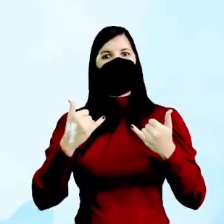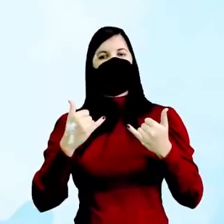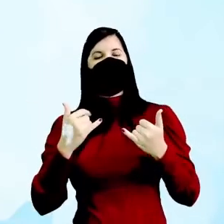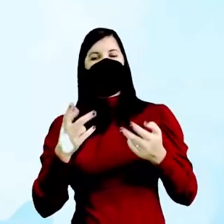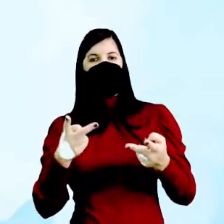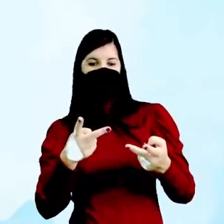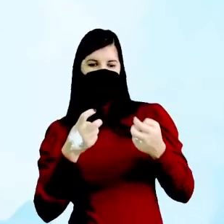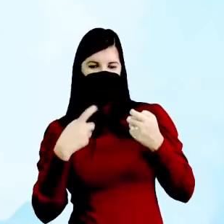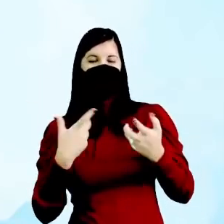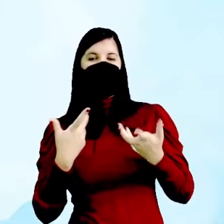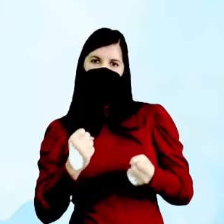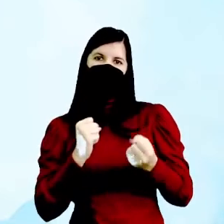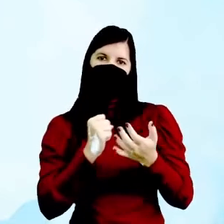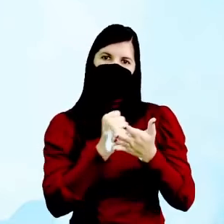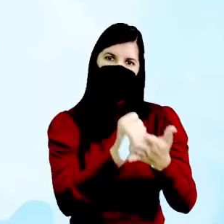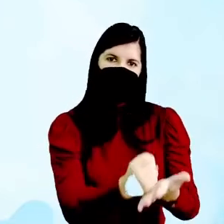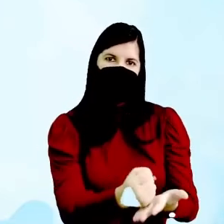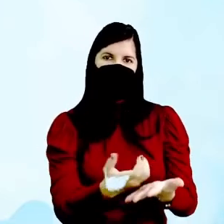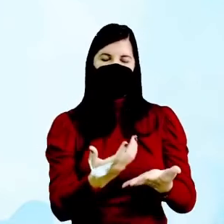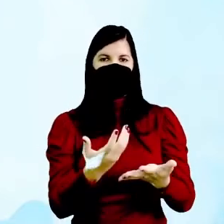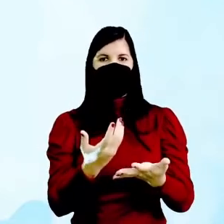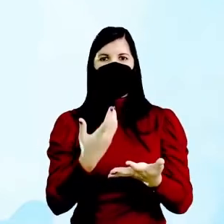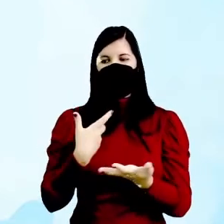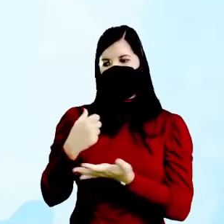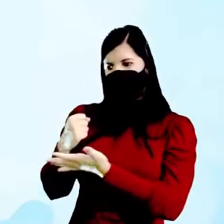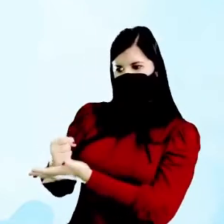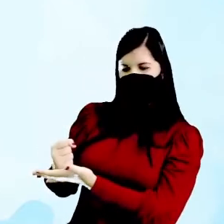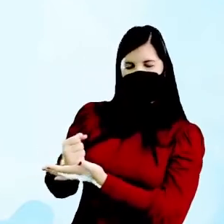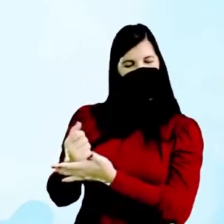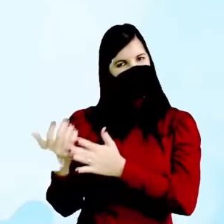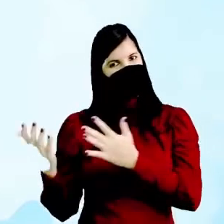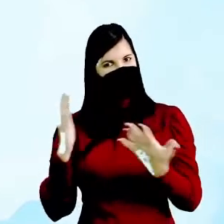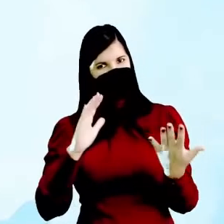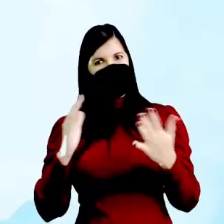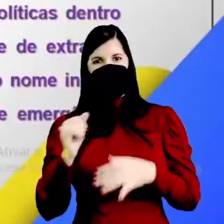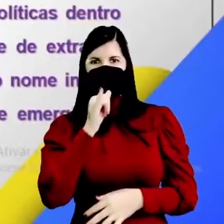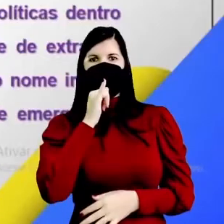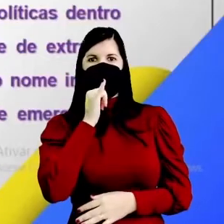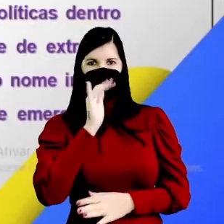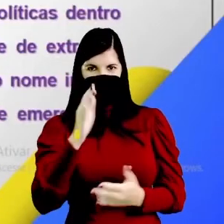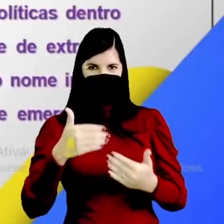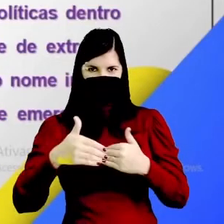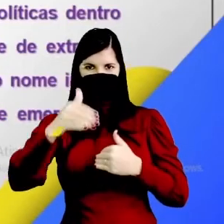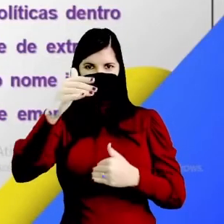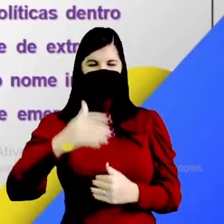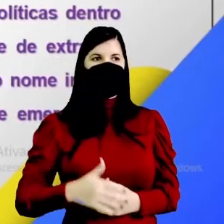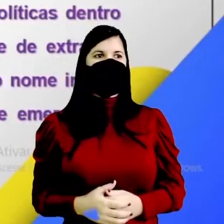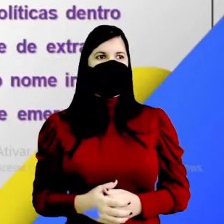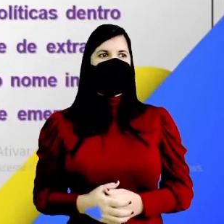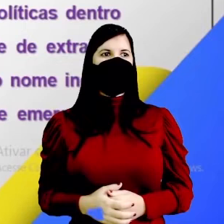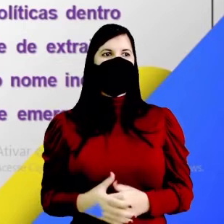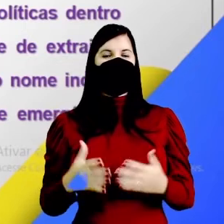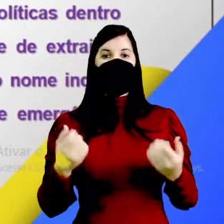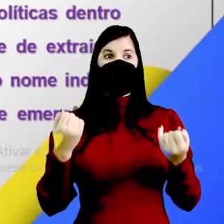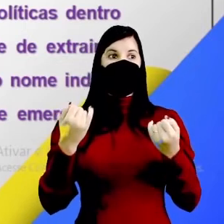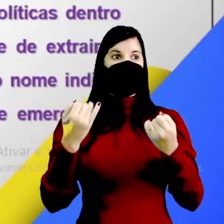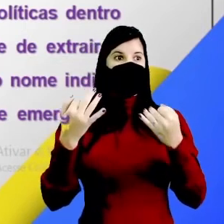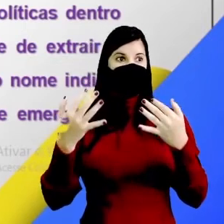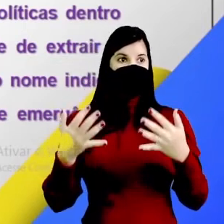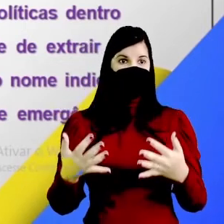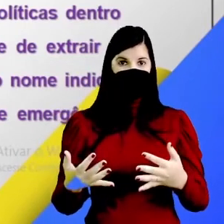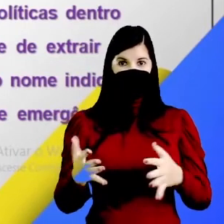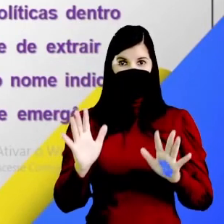aqui posso ajudar dessa forma, certo? Então, vamos ver aqui alguns exemplos rapidinho. Como eu já falei, na verdade,